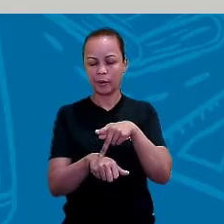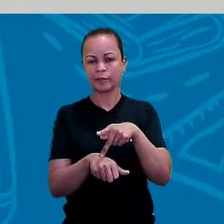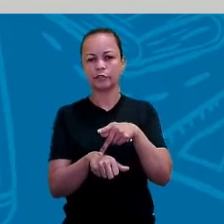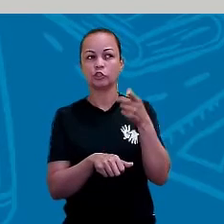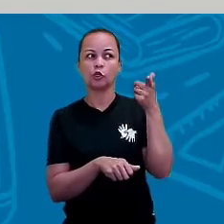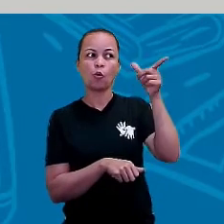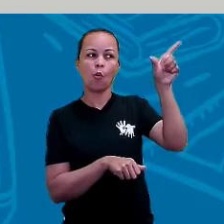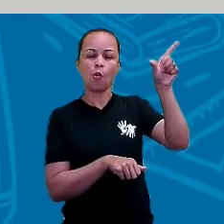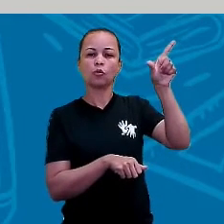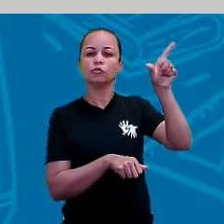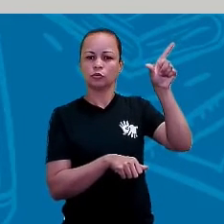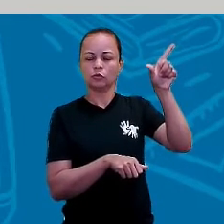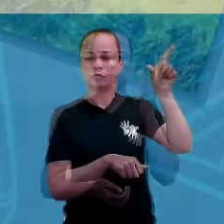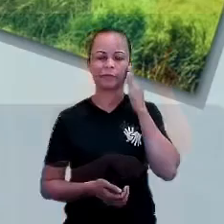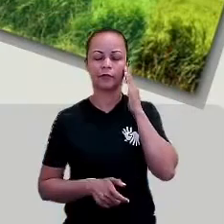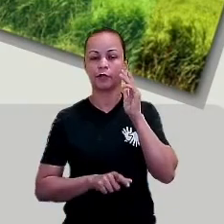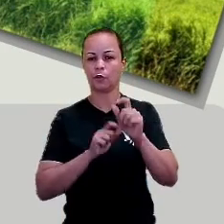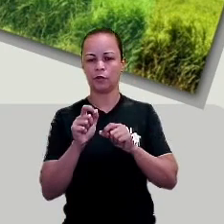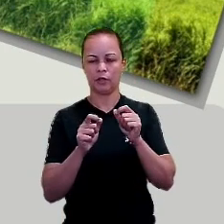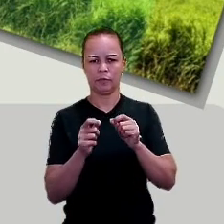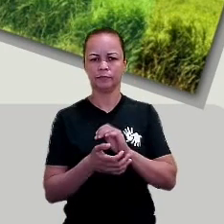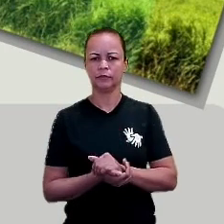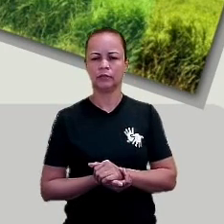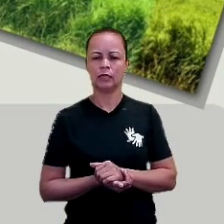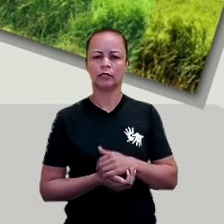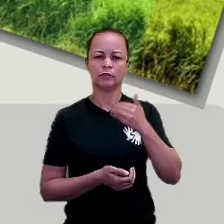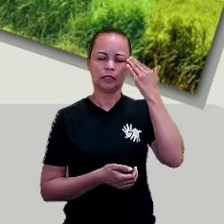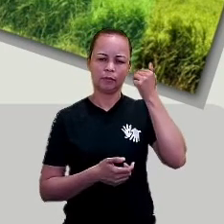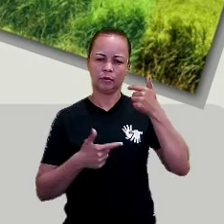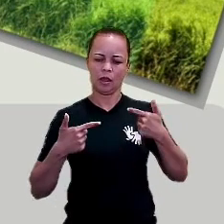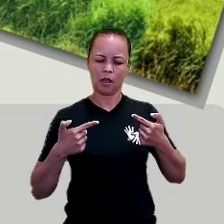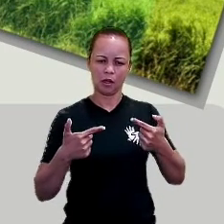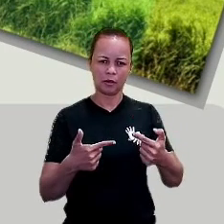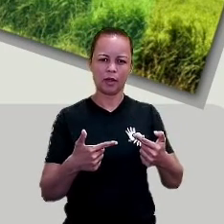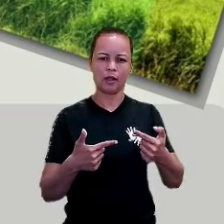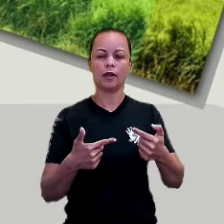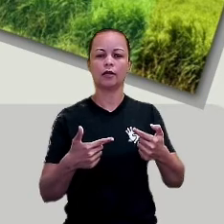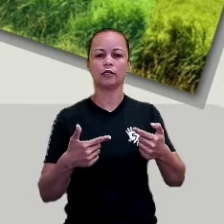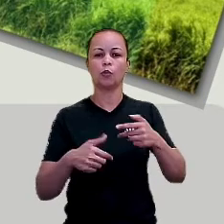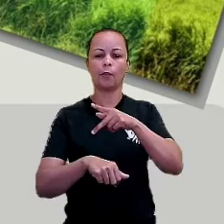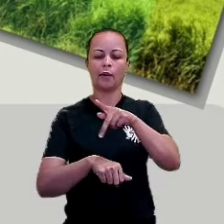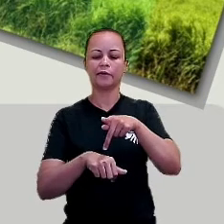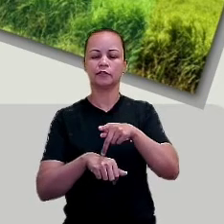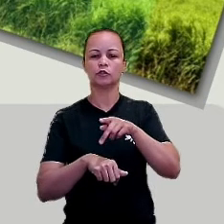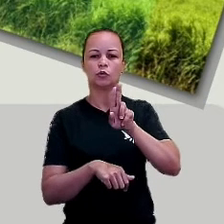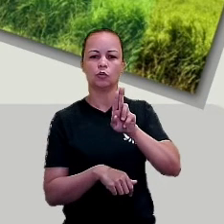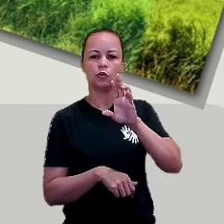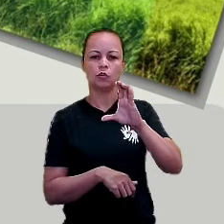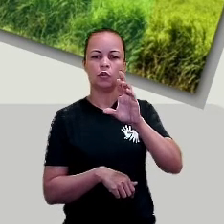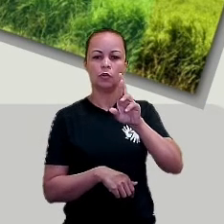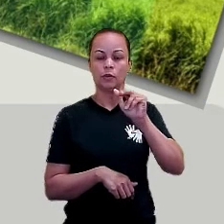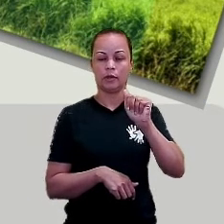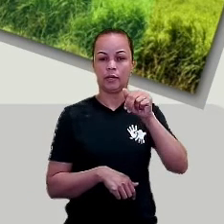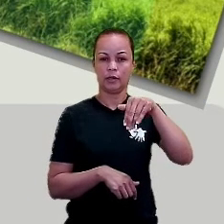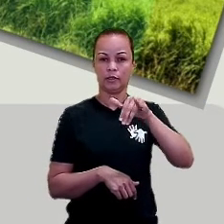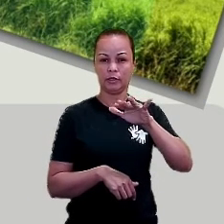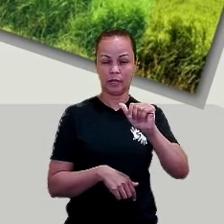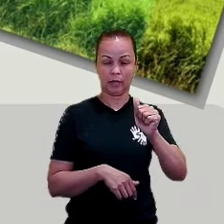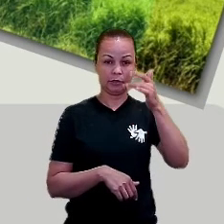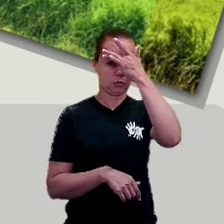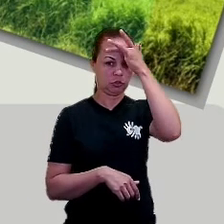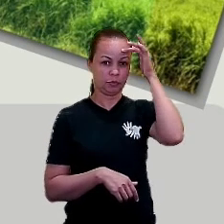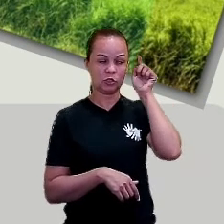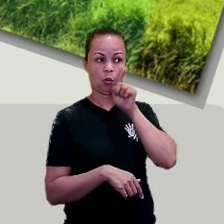vocês compreenderem melhor. Sabemos que está tendo guerra na Ucrânia. Então, as pessoas da Ucrânia estão imigrando. Eles